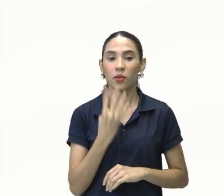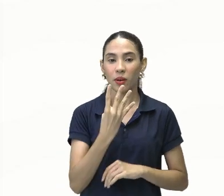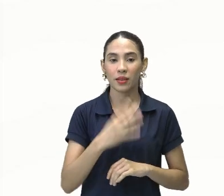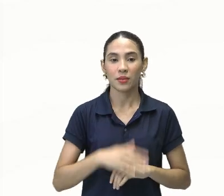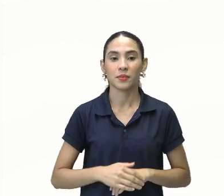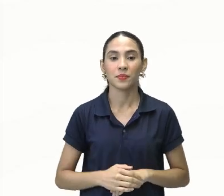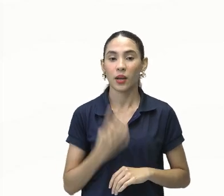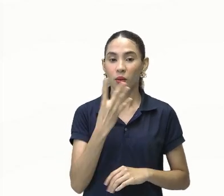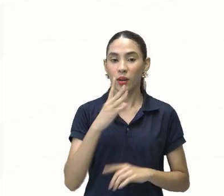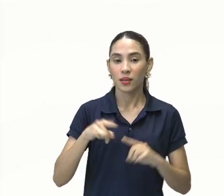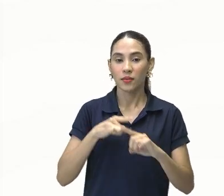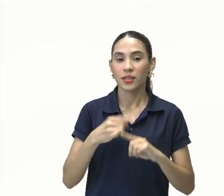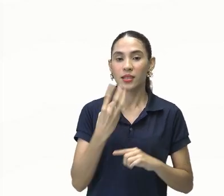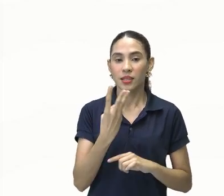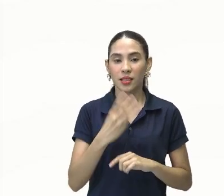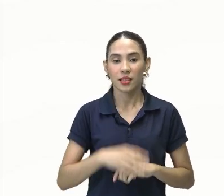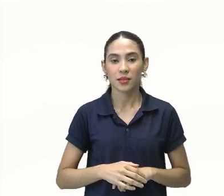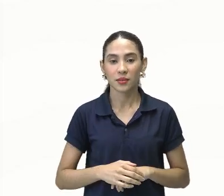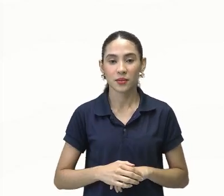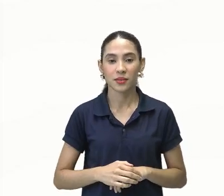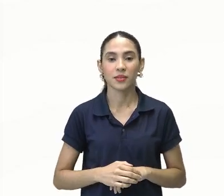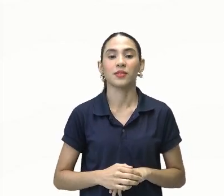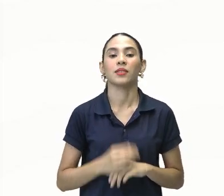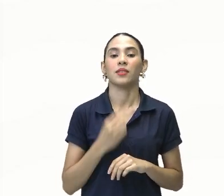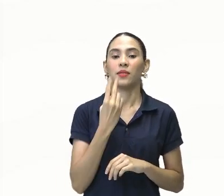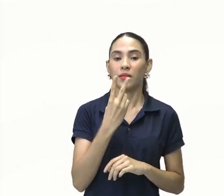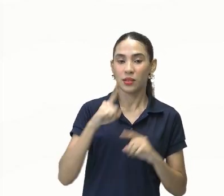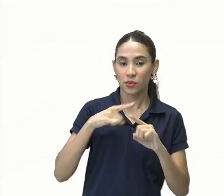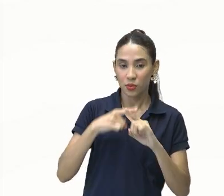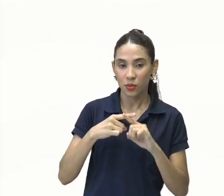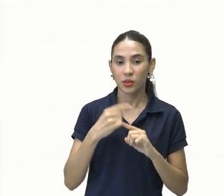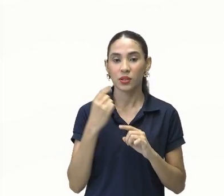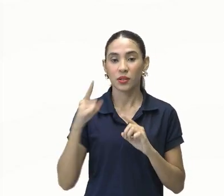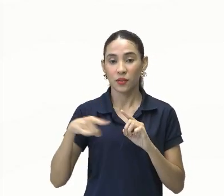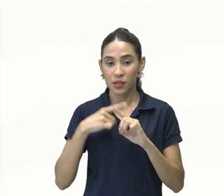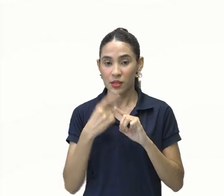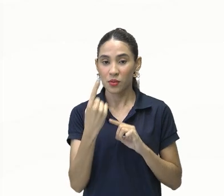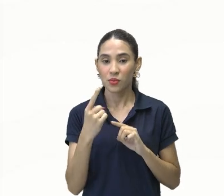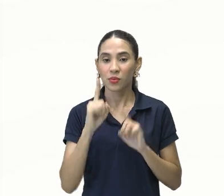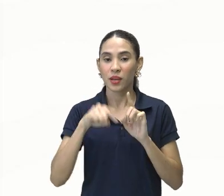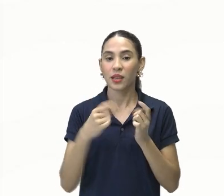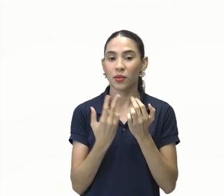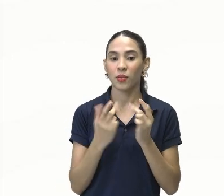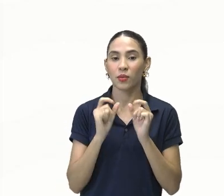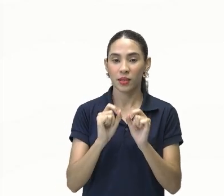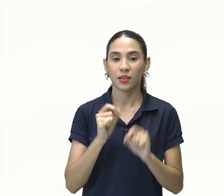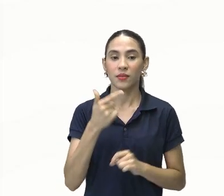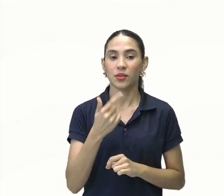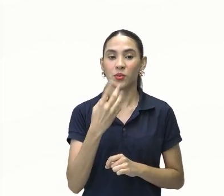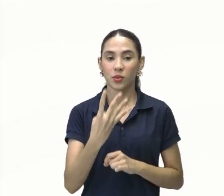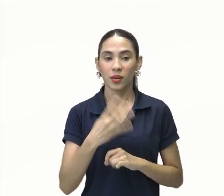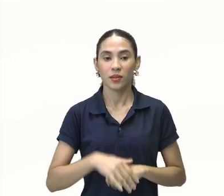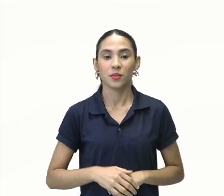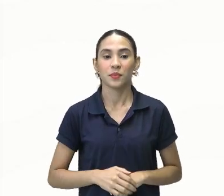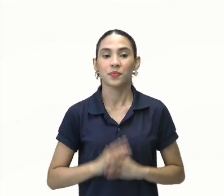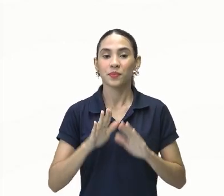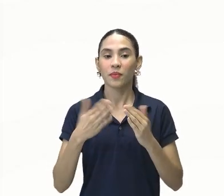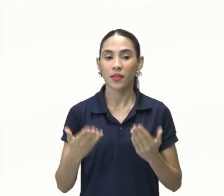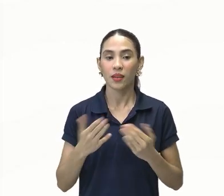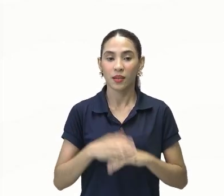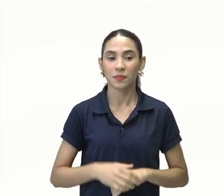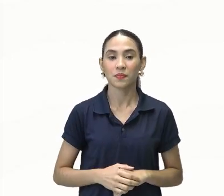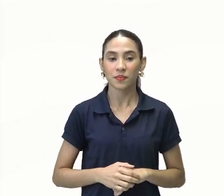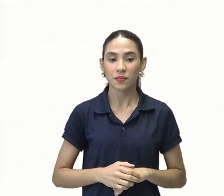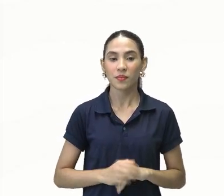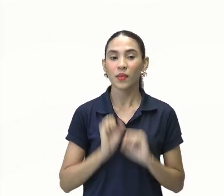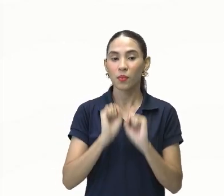4. 4 vezes 3, vezes 2, vezes 1. Nosso resultado é 24. Então,